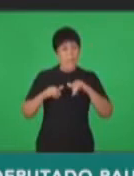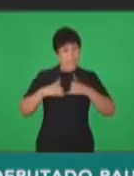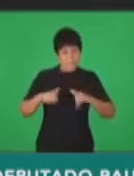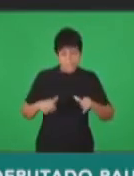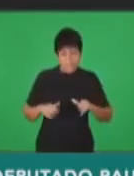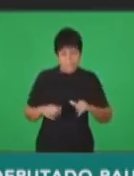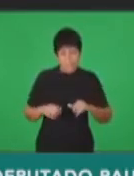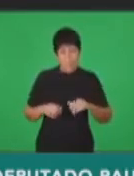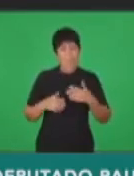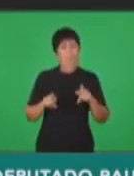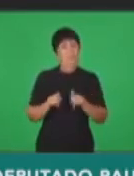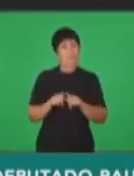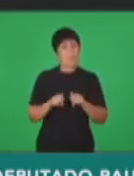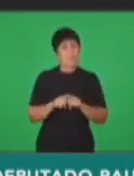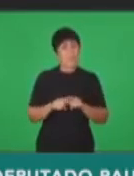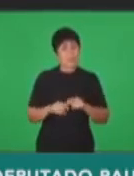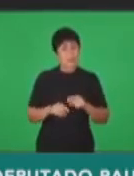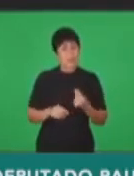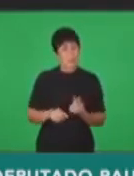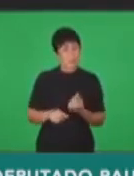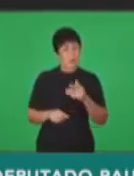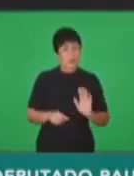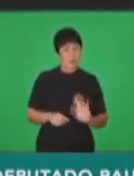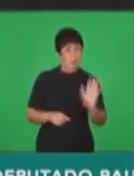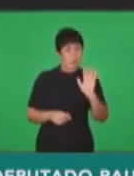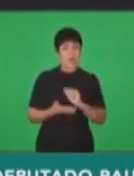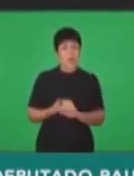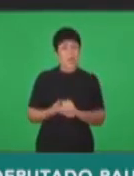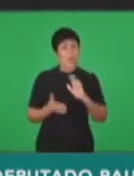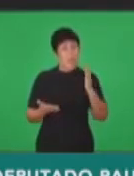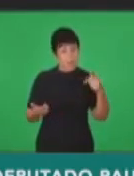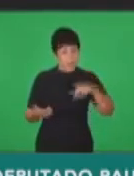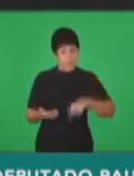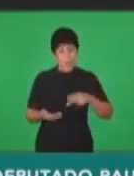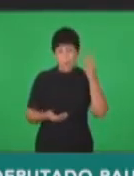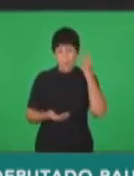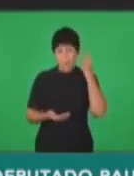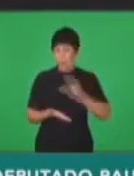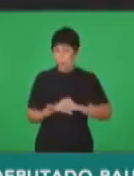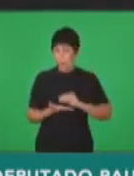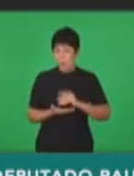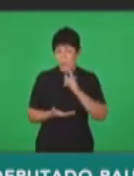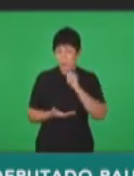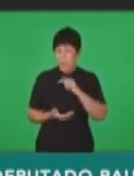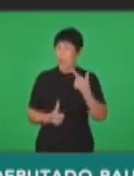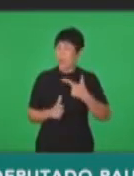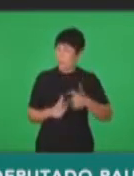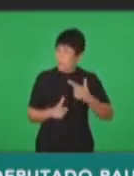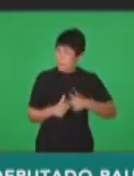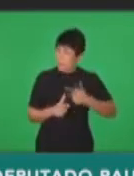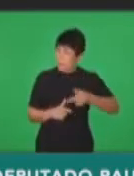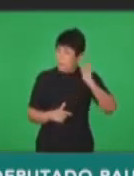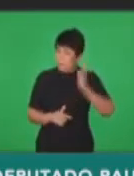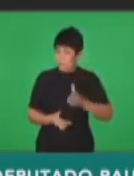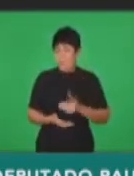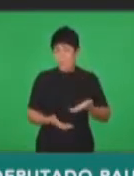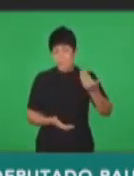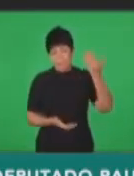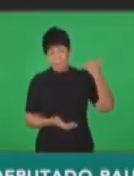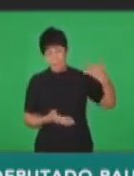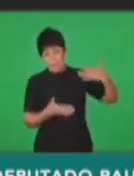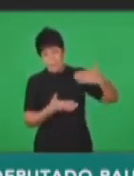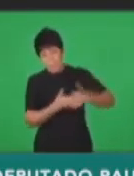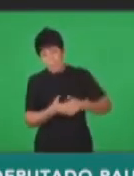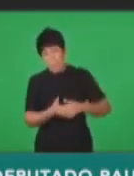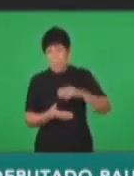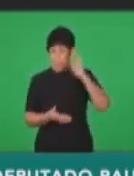e falta de água no estado de São Paulo é um problema crônico, principalmente nas grandes cidades como São Paulo, nas regiões periféricas. Então, é preciso